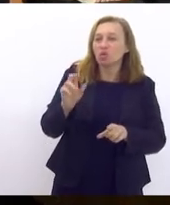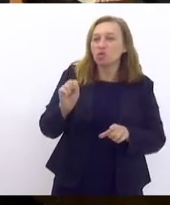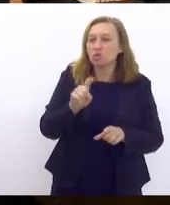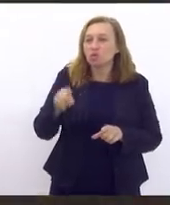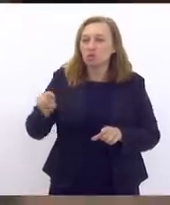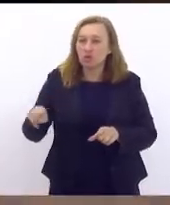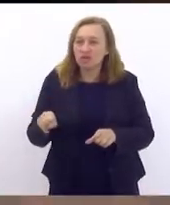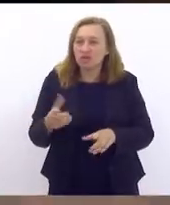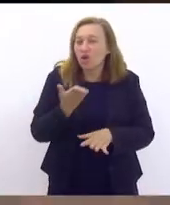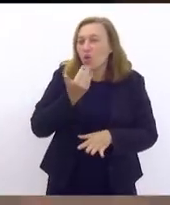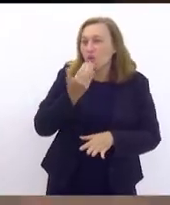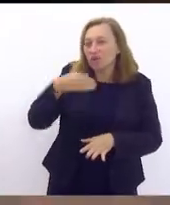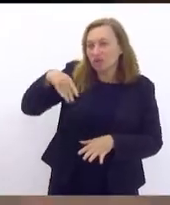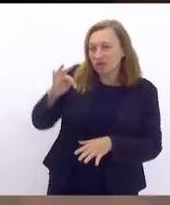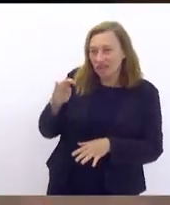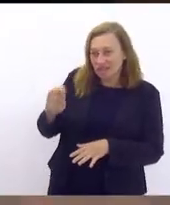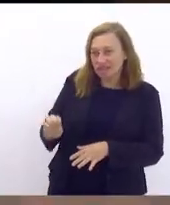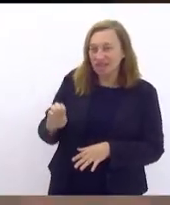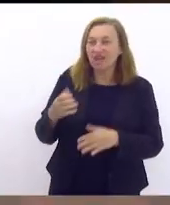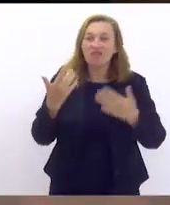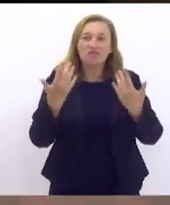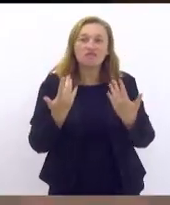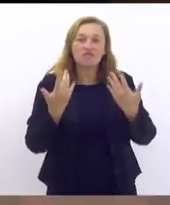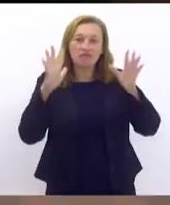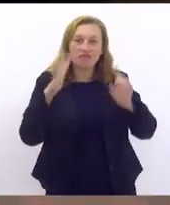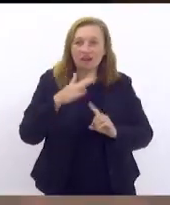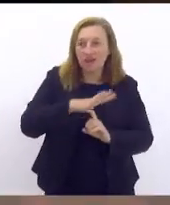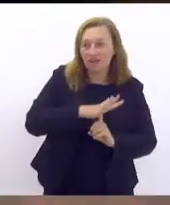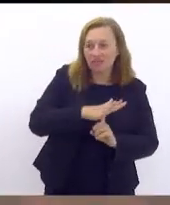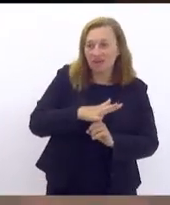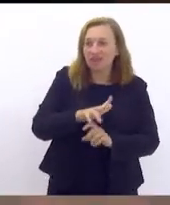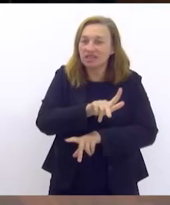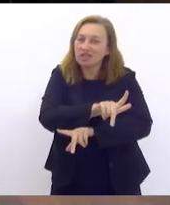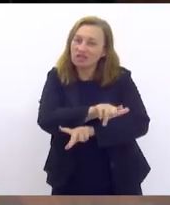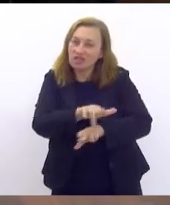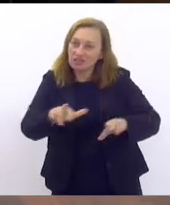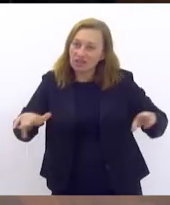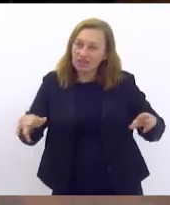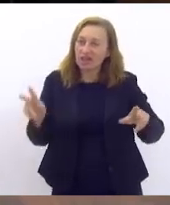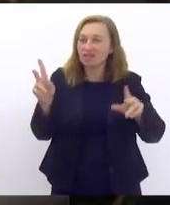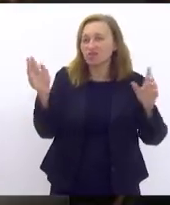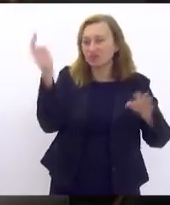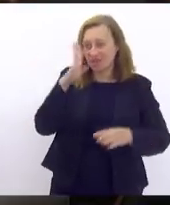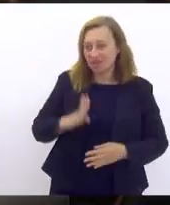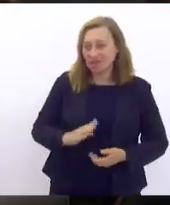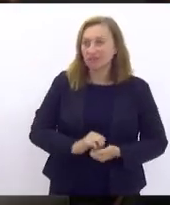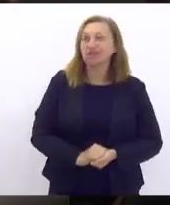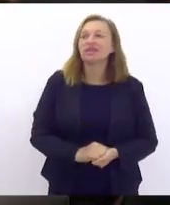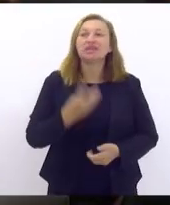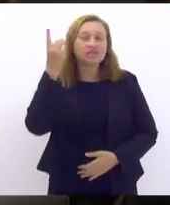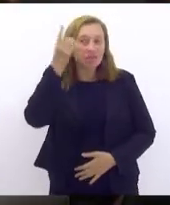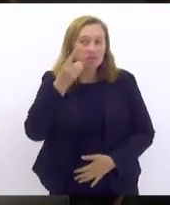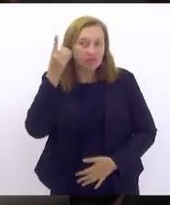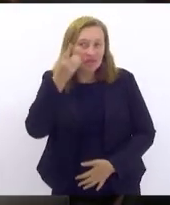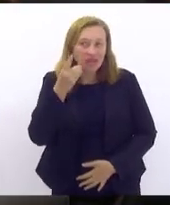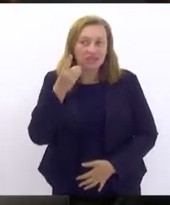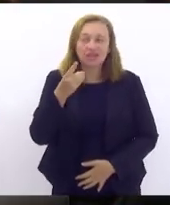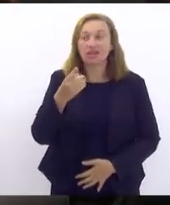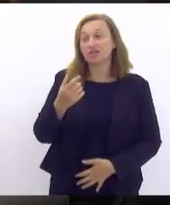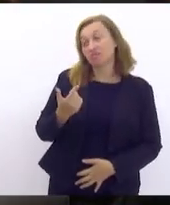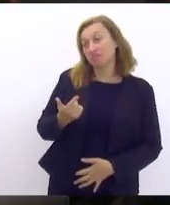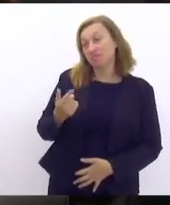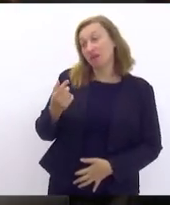tradições nordestinas, viva a feira e viva essa diversidade do Brasil. Deputada,